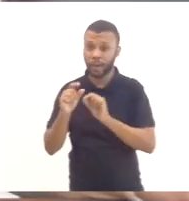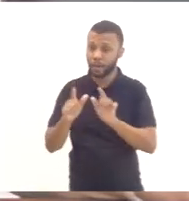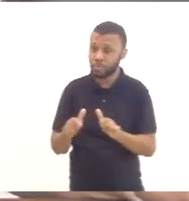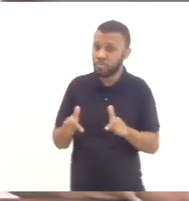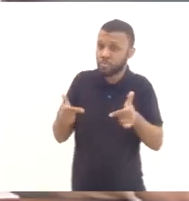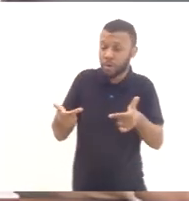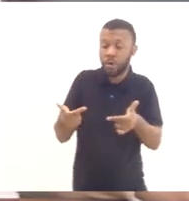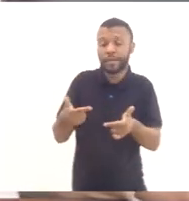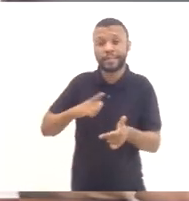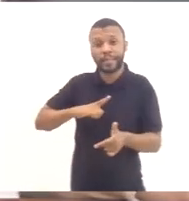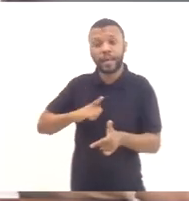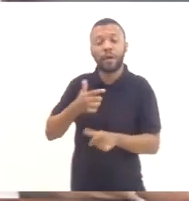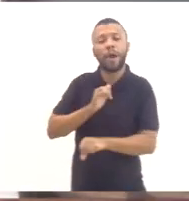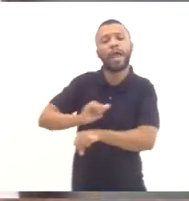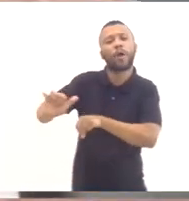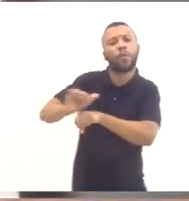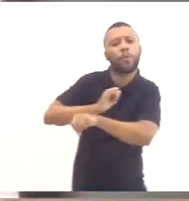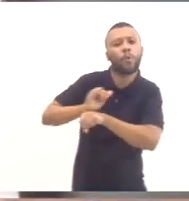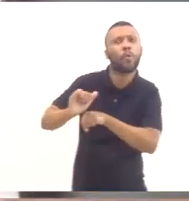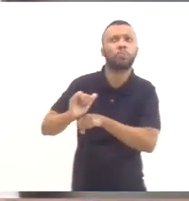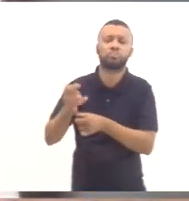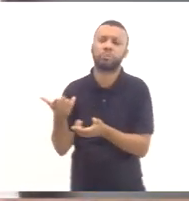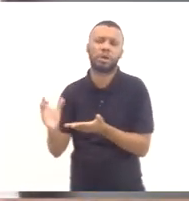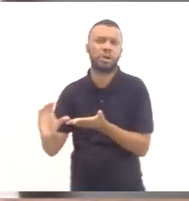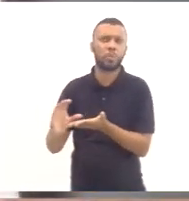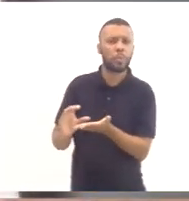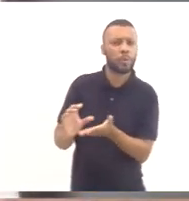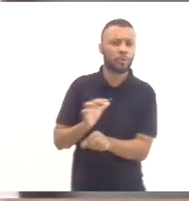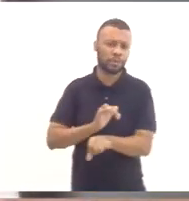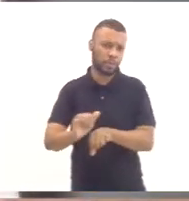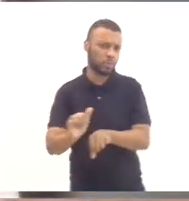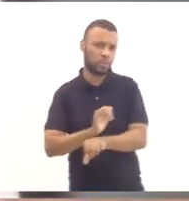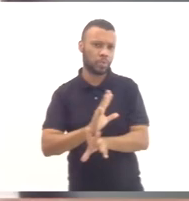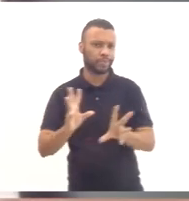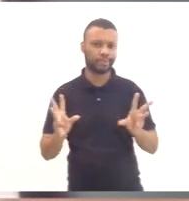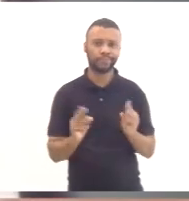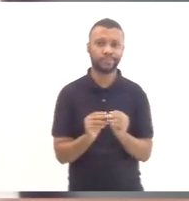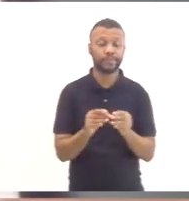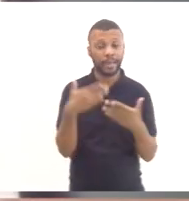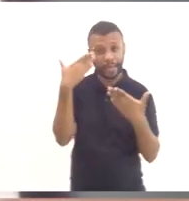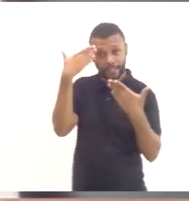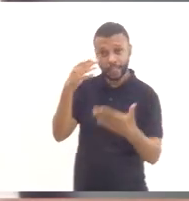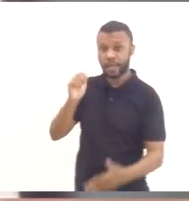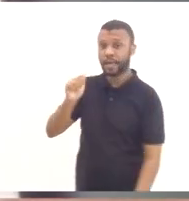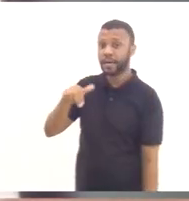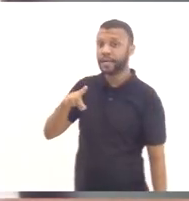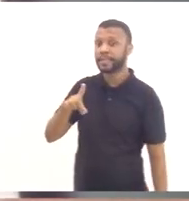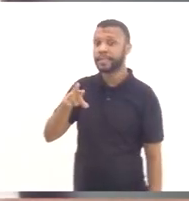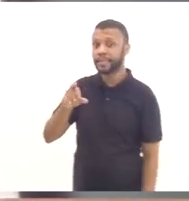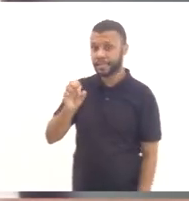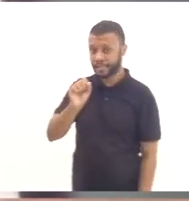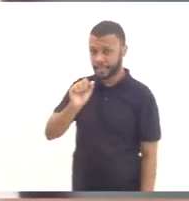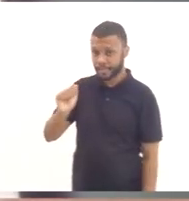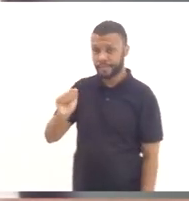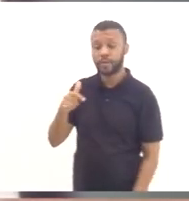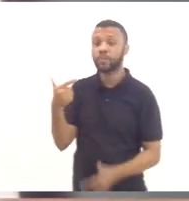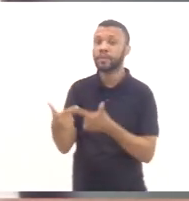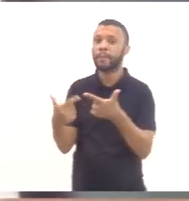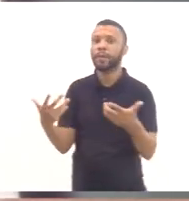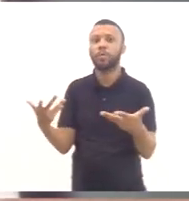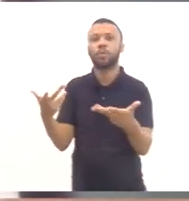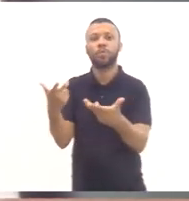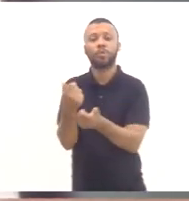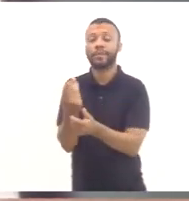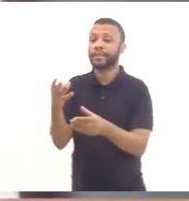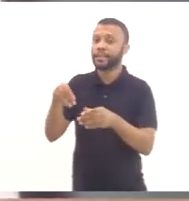recursos na no seu dia a dia e agradeço a Andressa que faz um trabalho belíssimo na